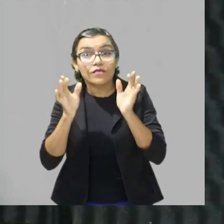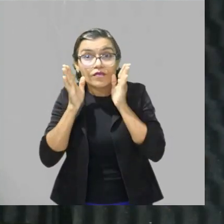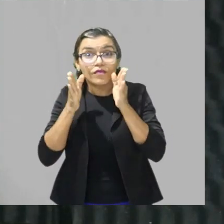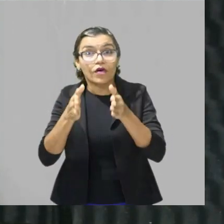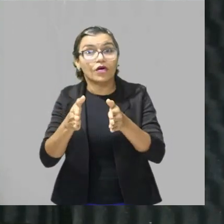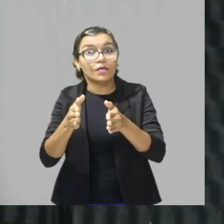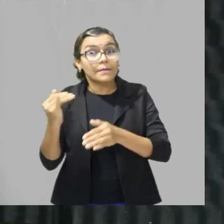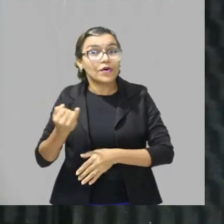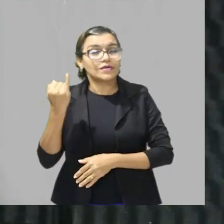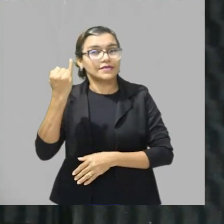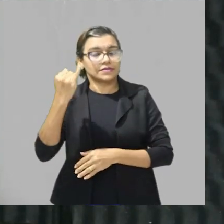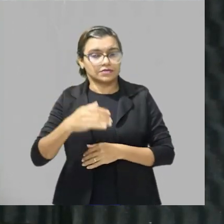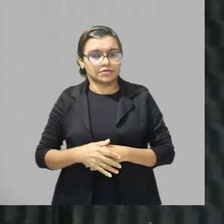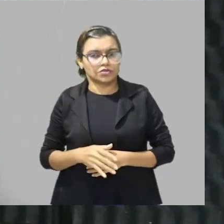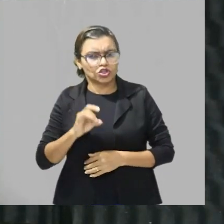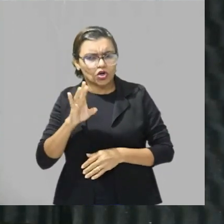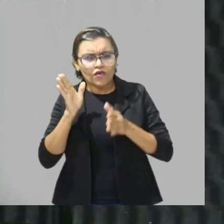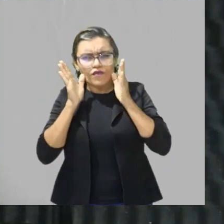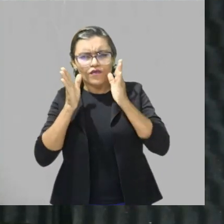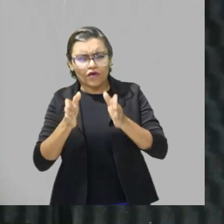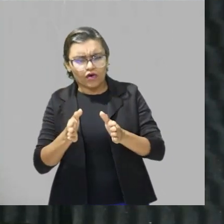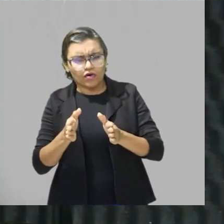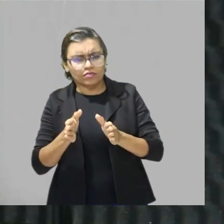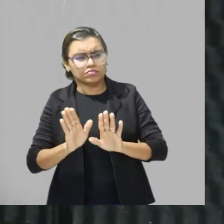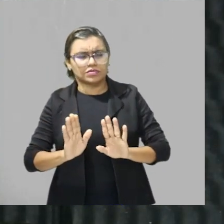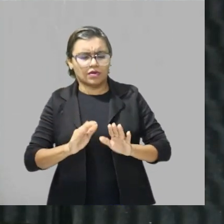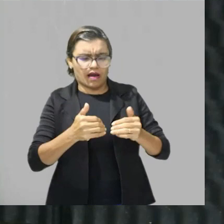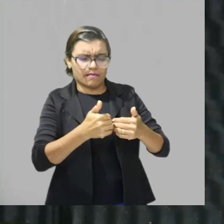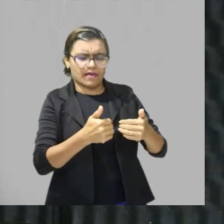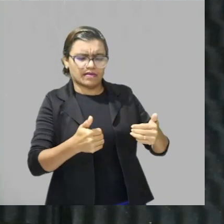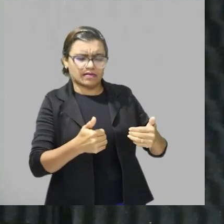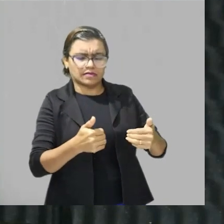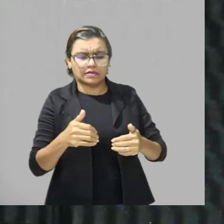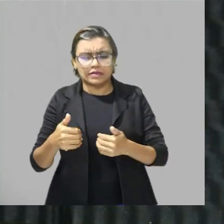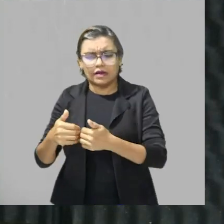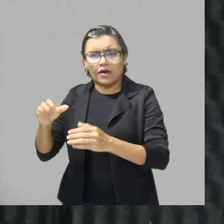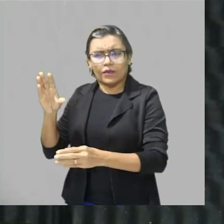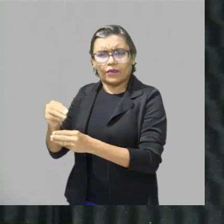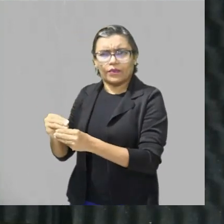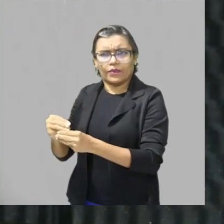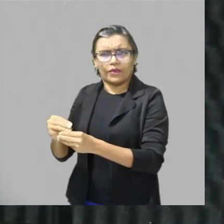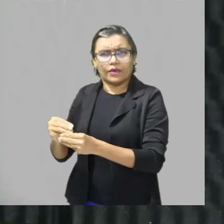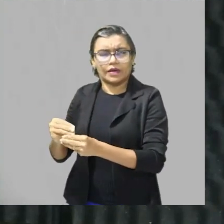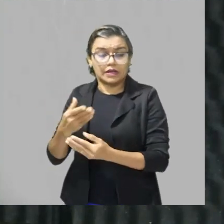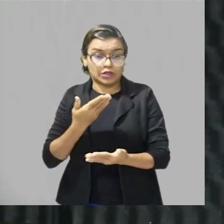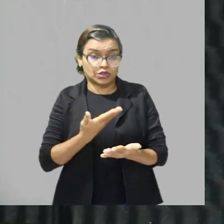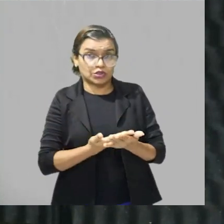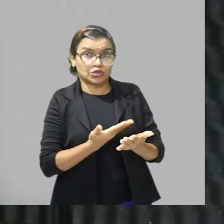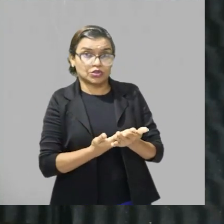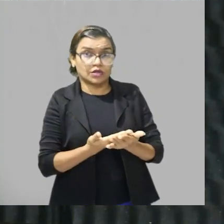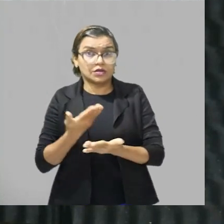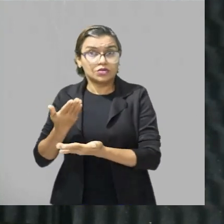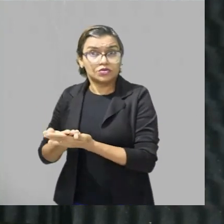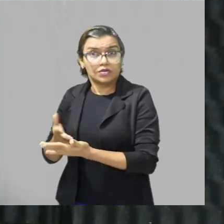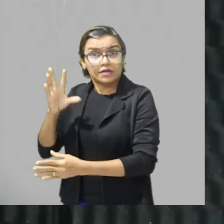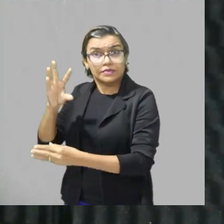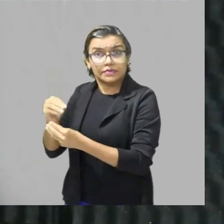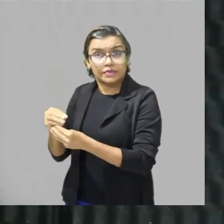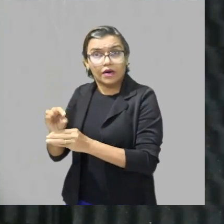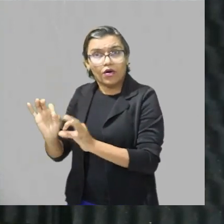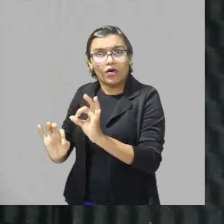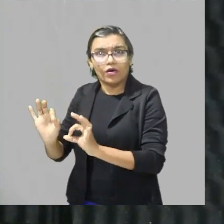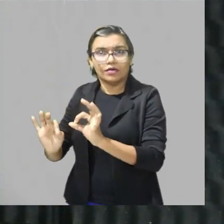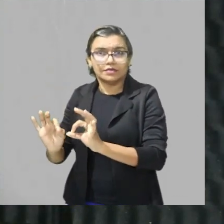necessariamente analisar quebrar em partes investigar e estudar sintetizar